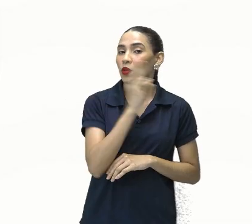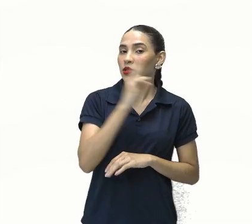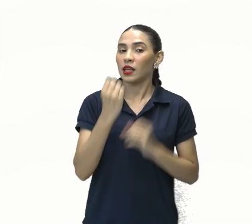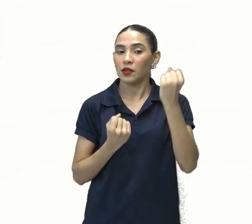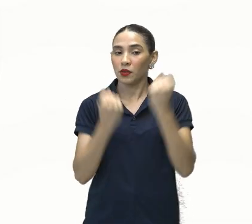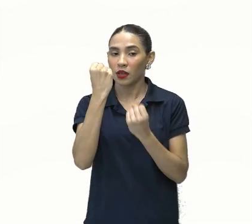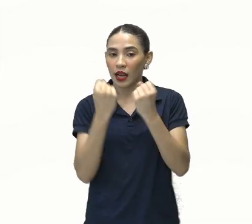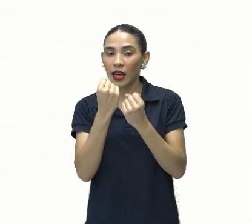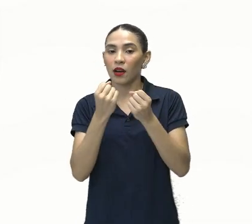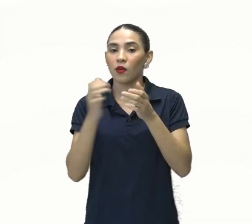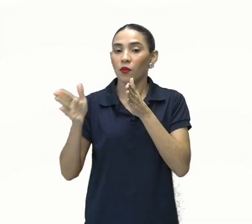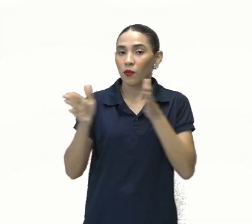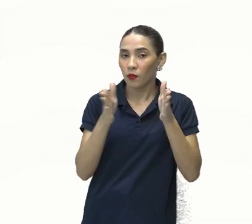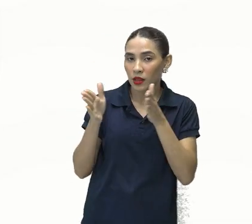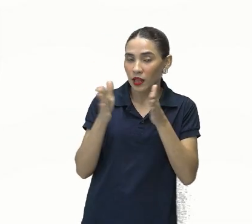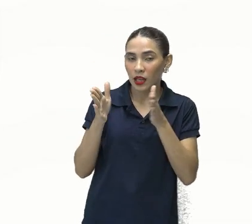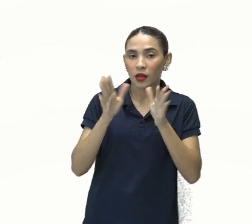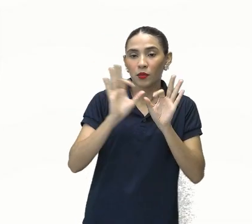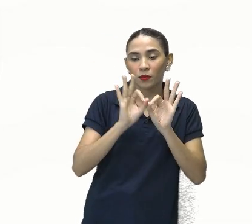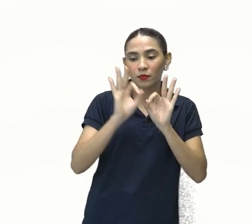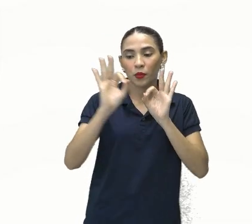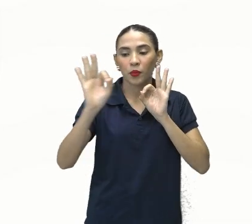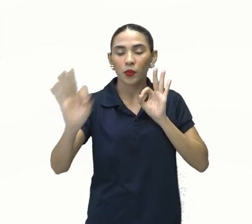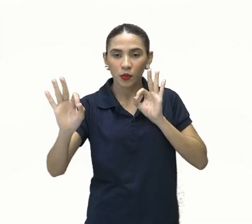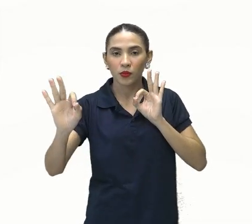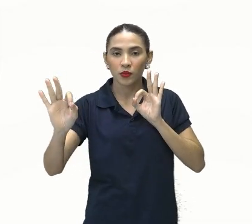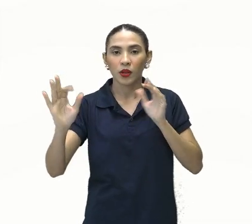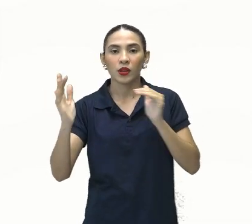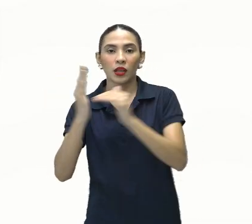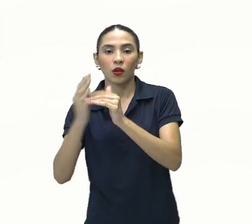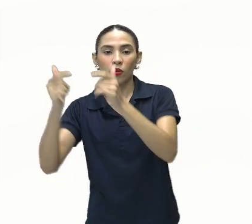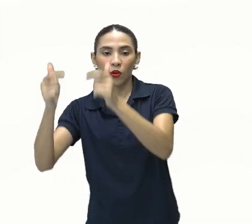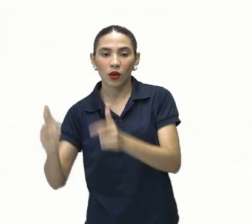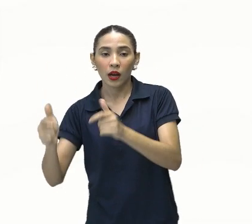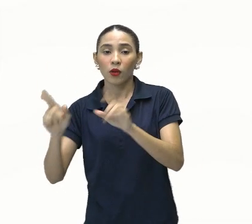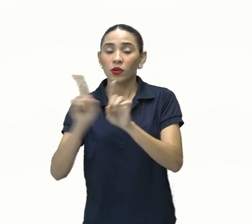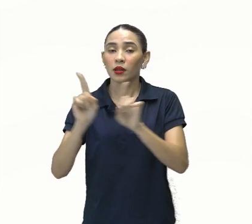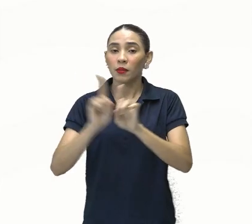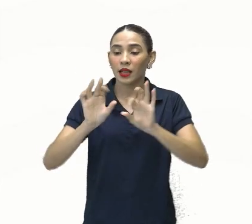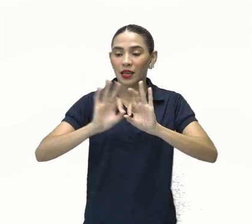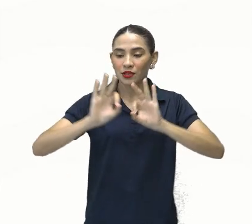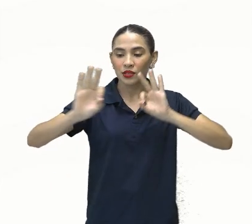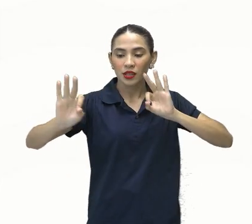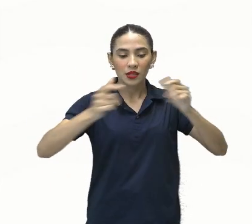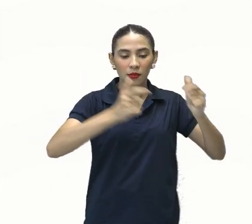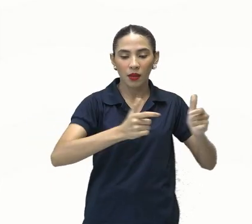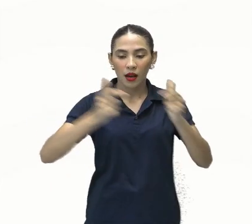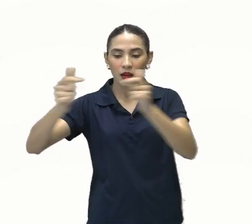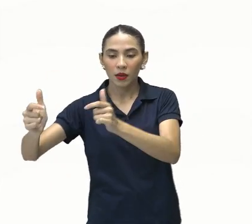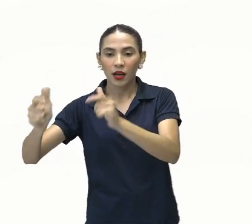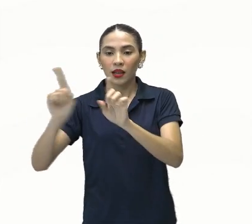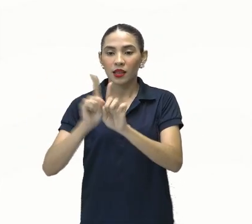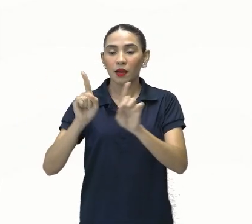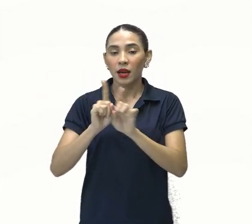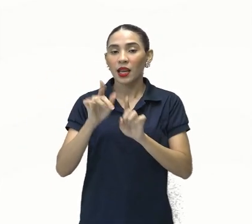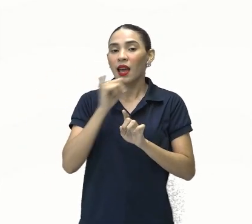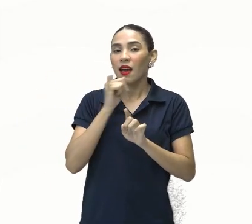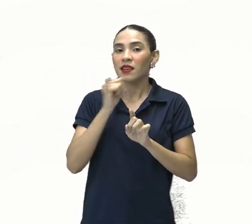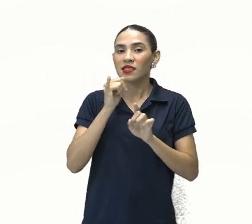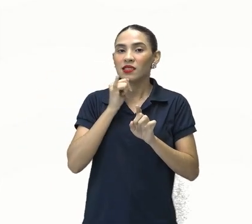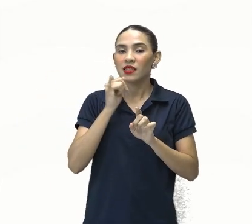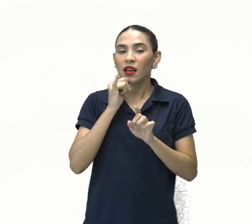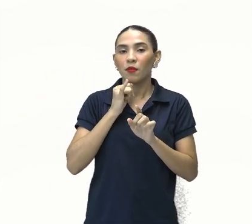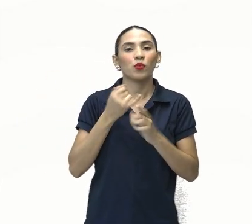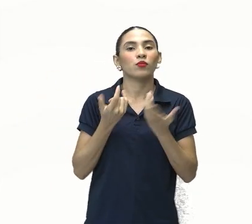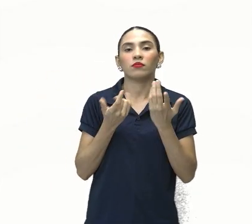o tempo de deslocamento até um lugar, a distância entre dois lugares, o tamanho de arquivos de